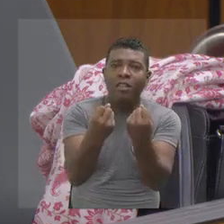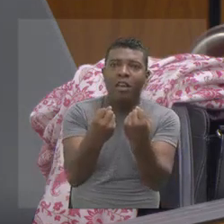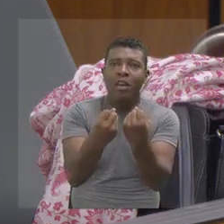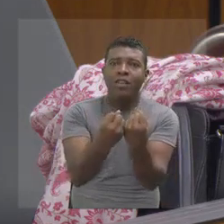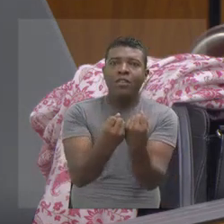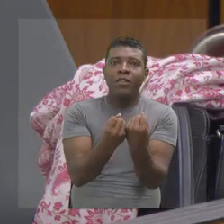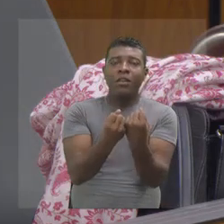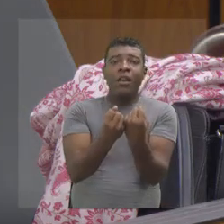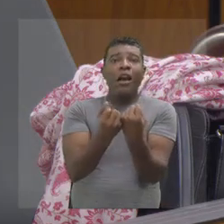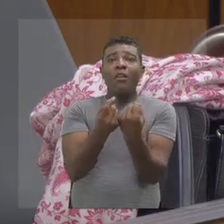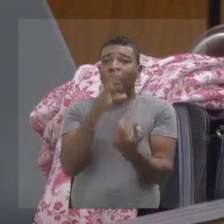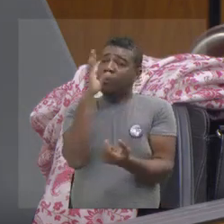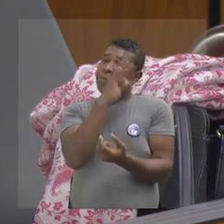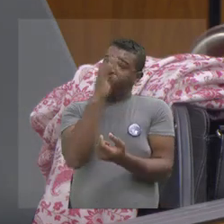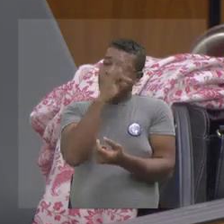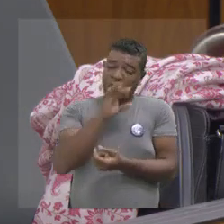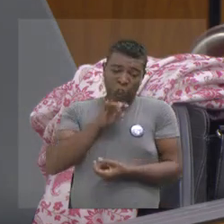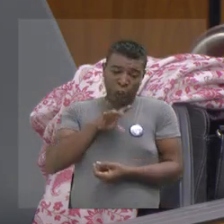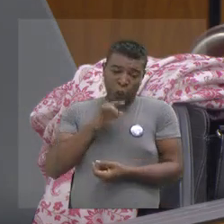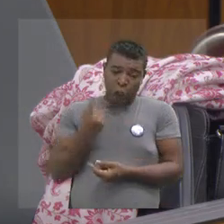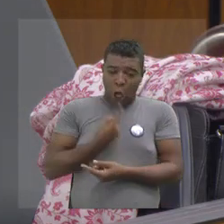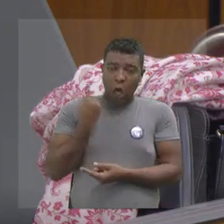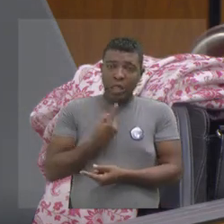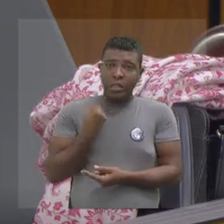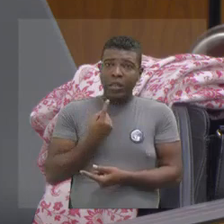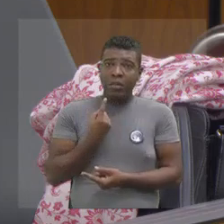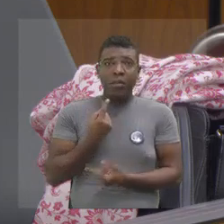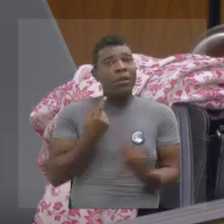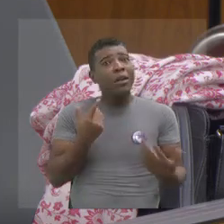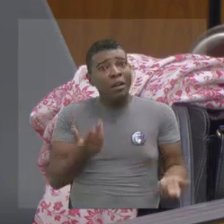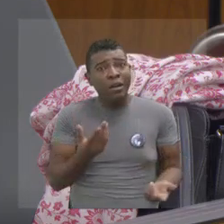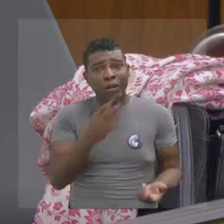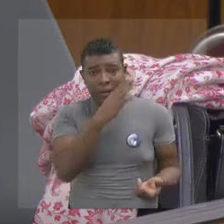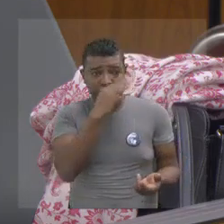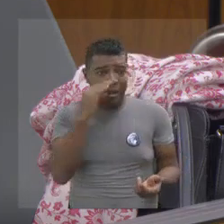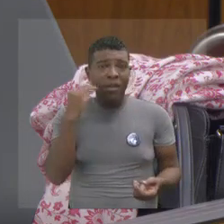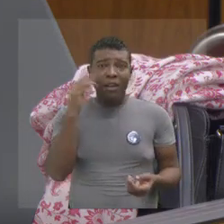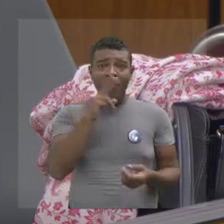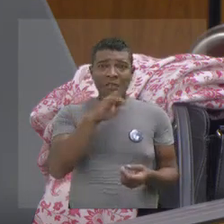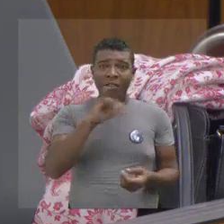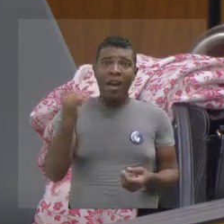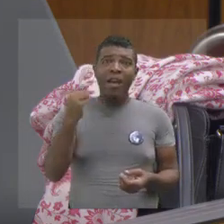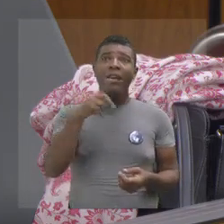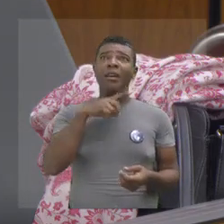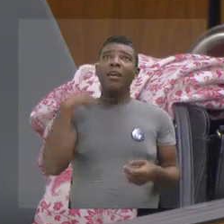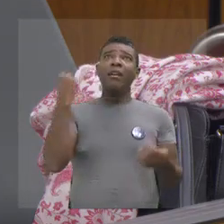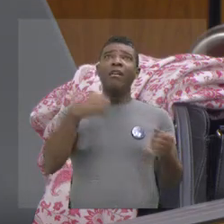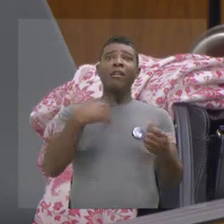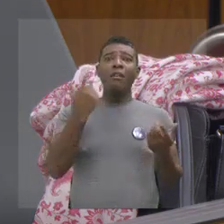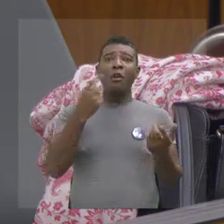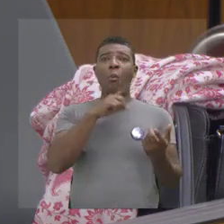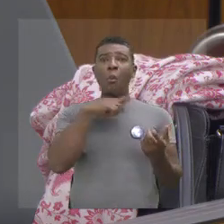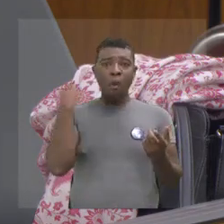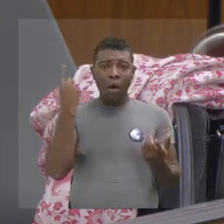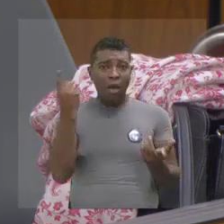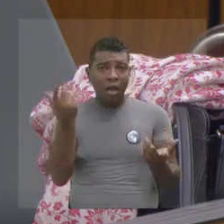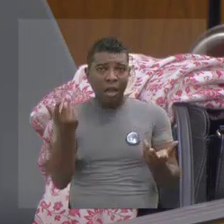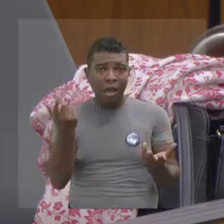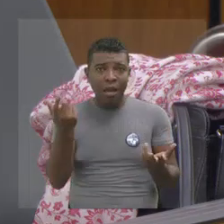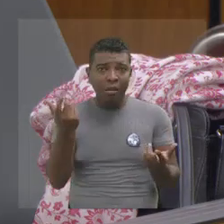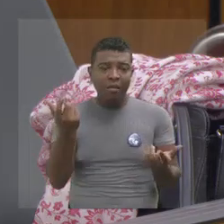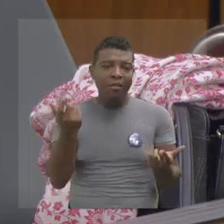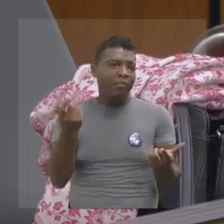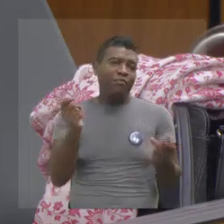coisa é resistir sozinho e eu acho que nenhum servidor tem invocação para Marte na no estado de Minas Gerais agora